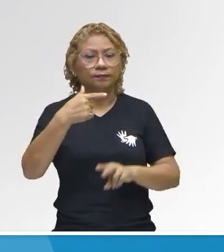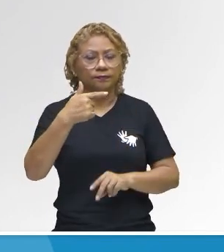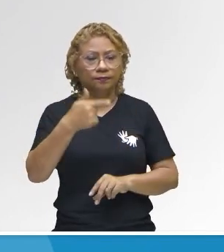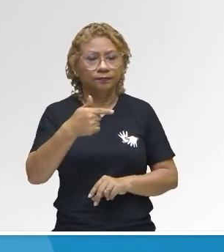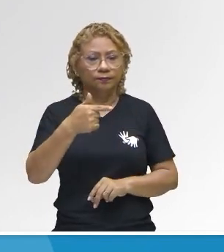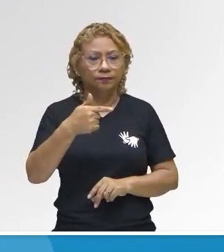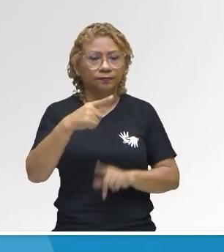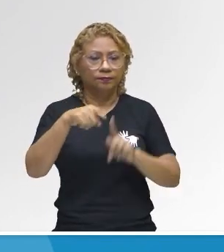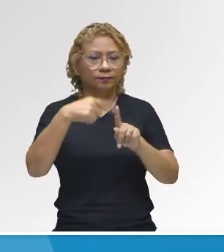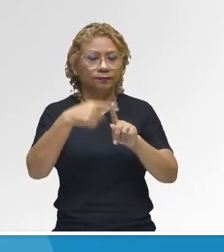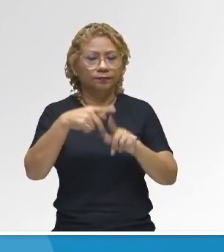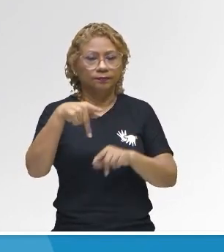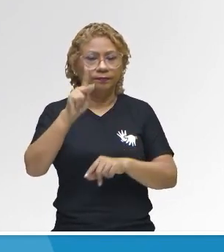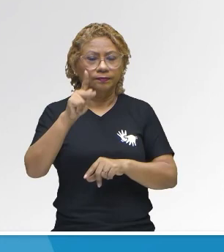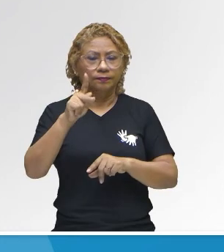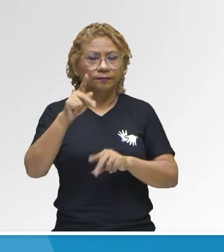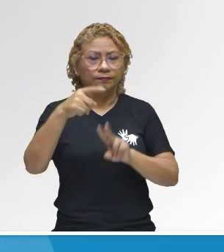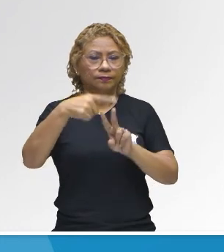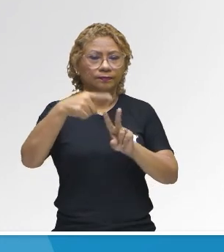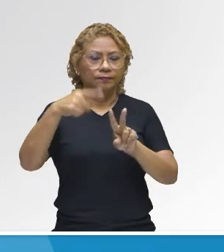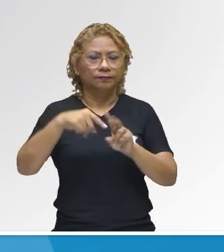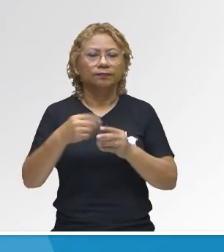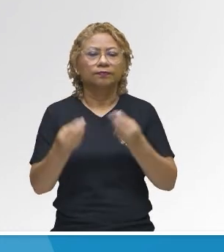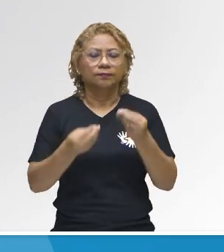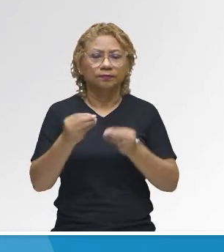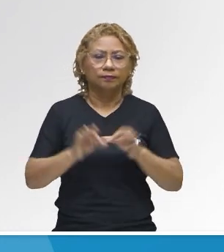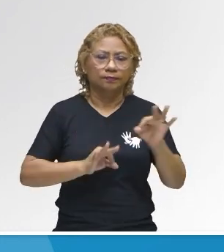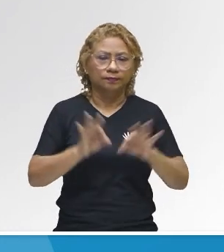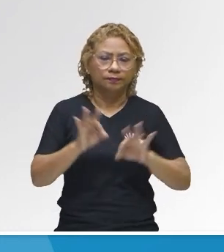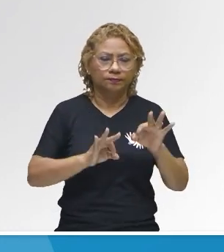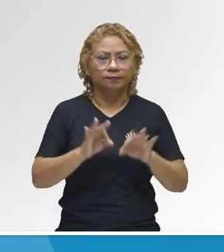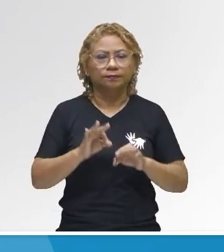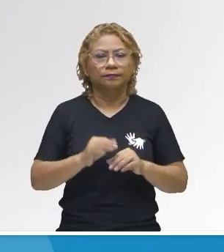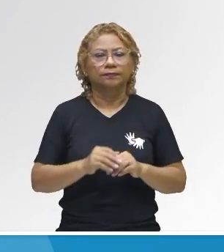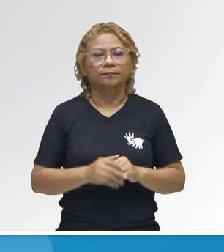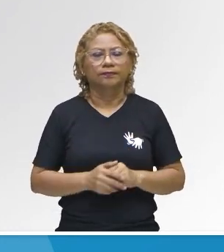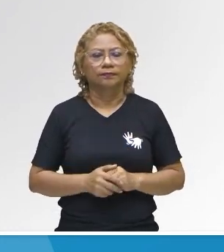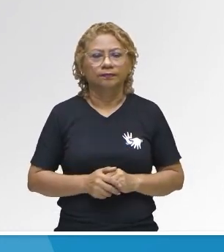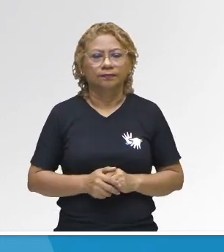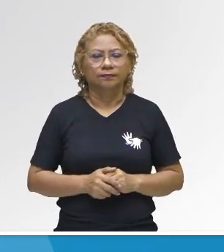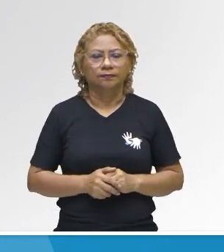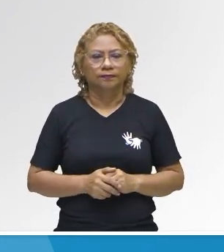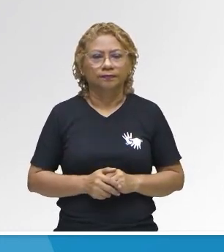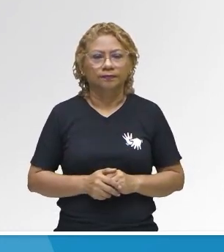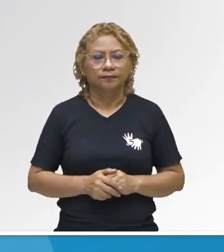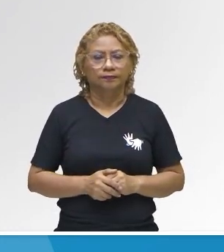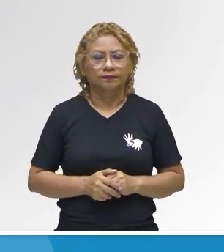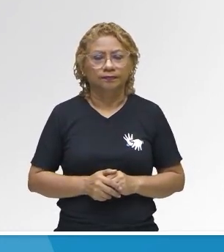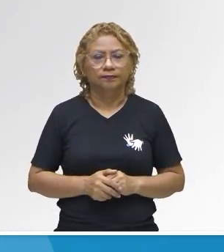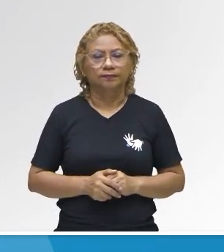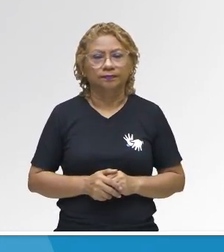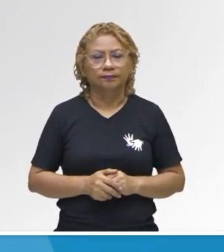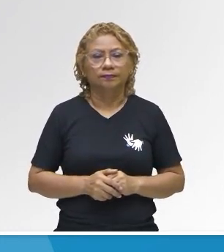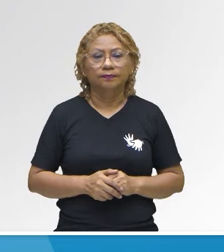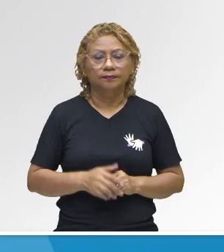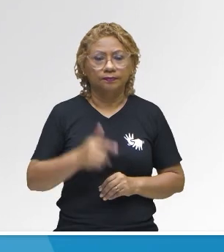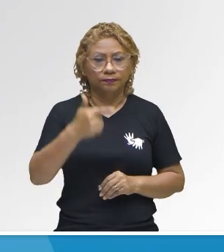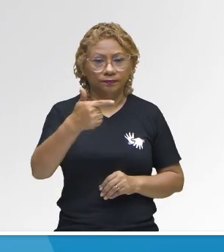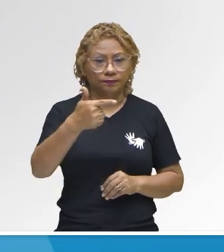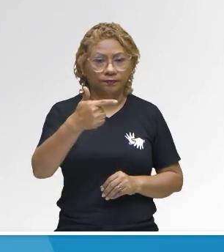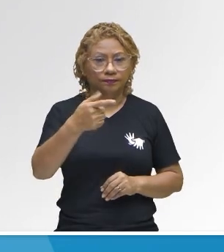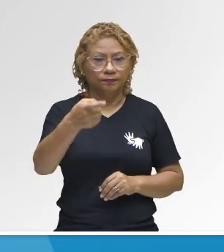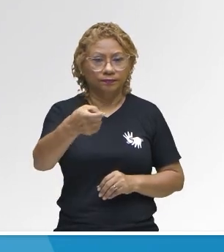para resolver esse problema? A gente pega o 2x, que é